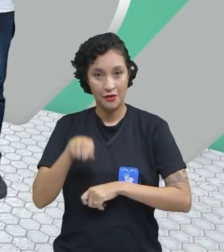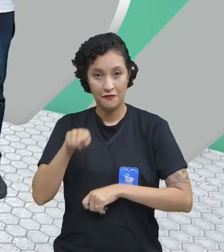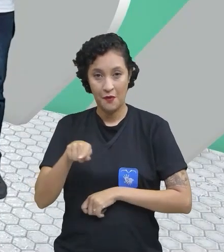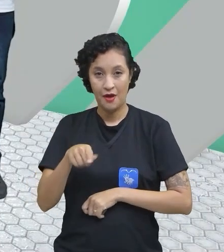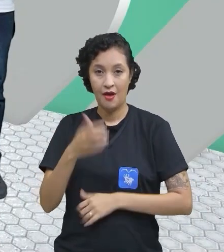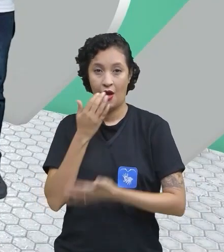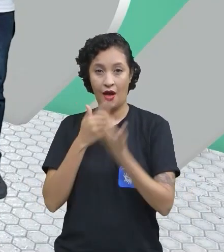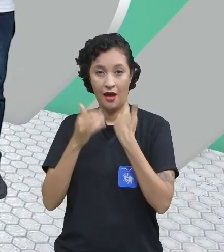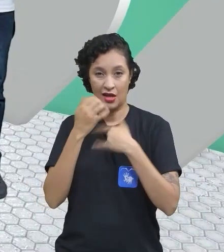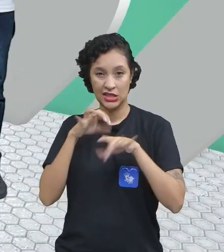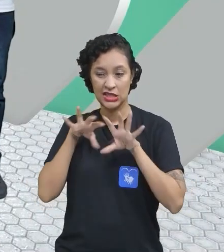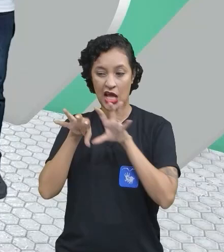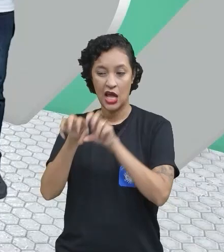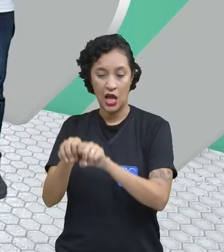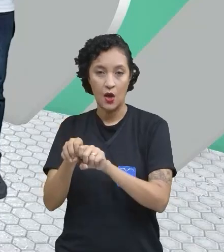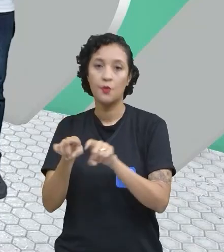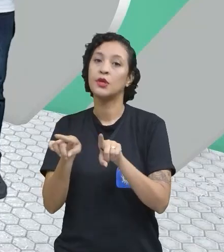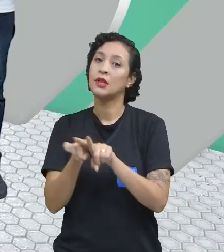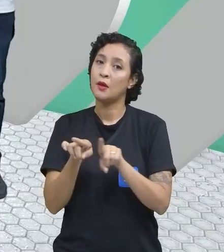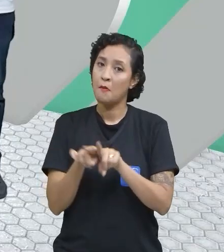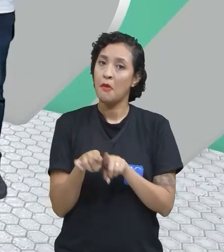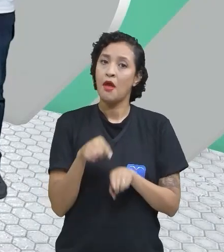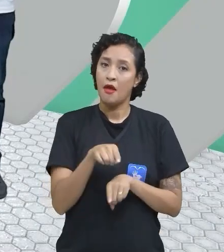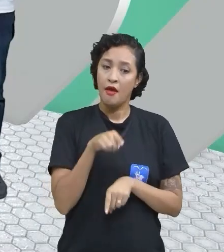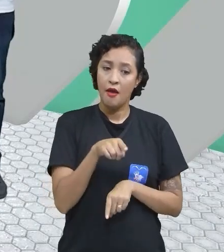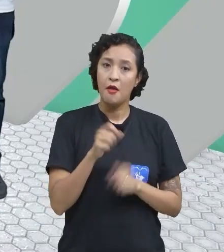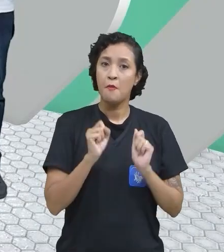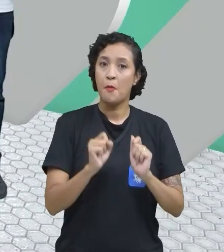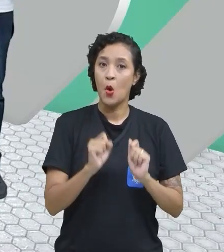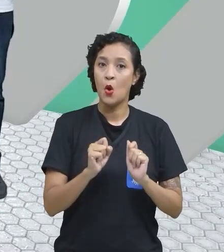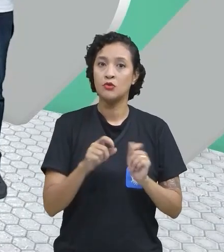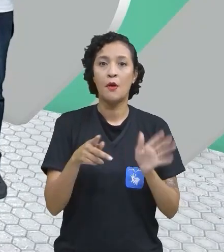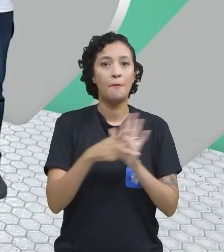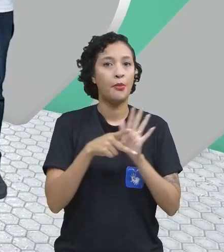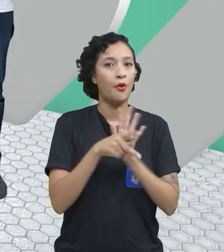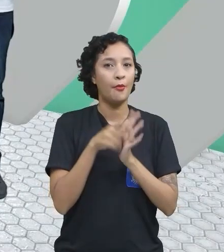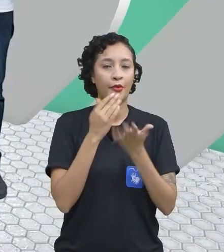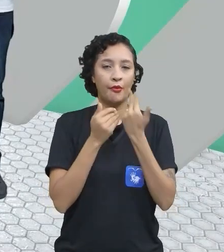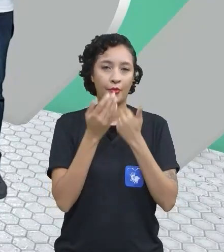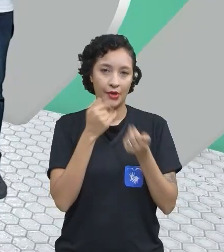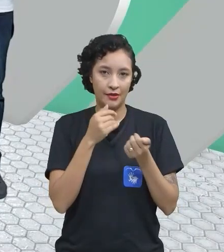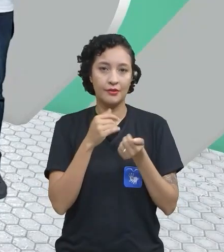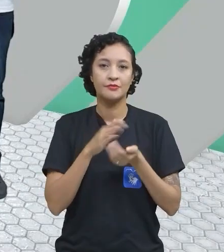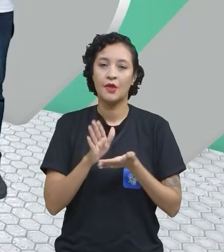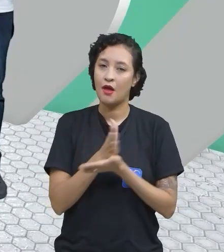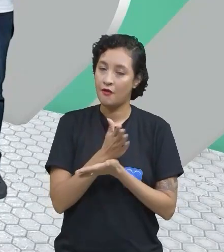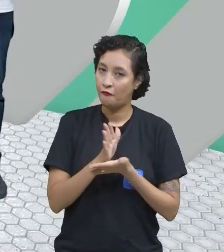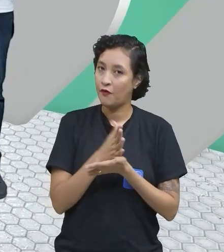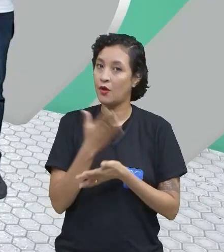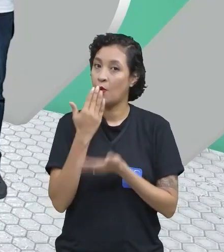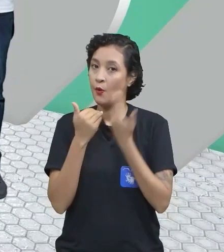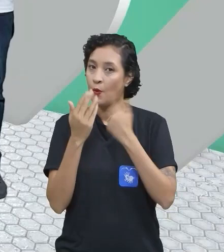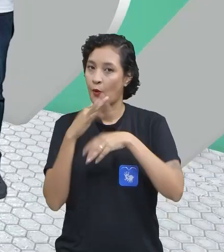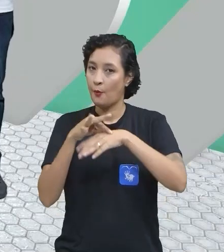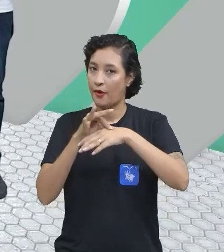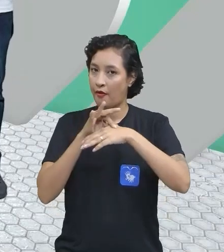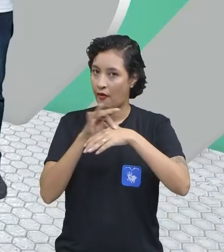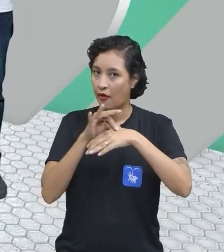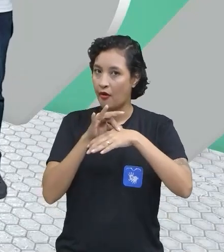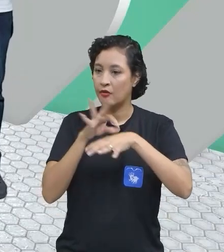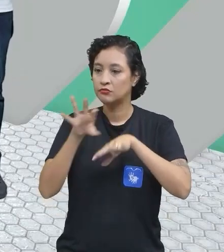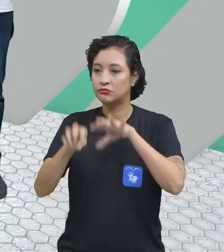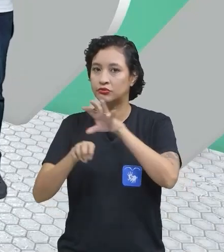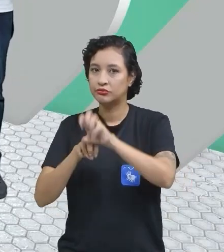comem. Então, essa é a função dele, né? Como vocês podem ver na imagem, alguns se alimentam de carne de outros animais, outros se